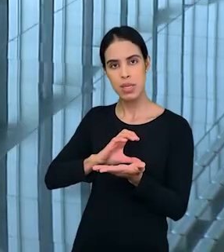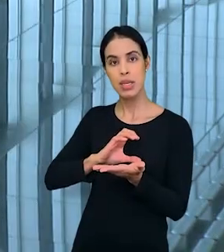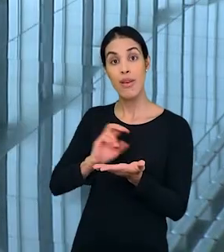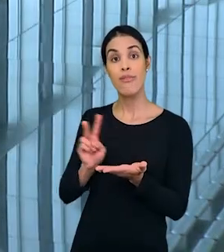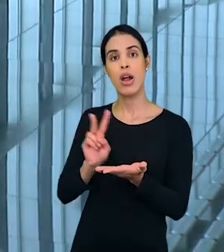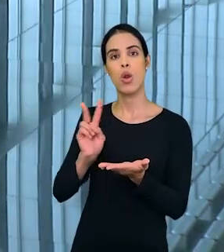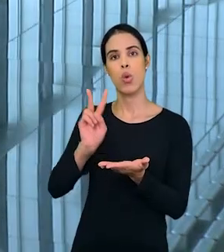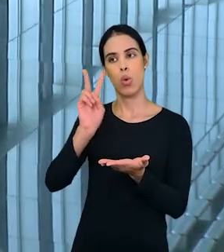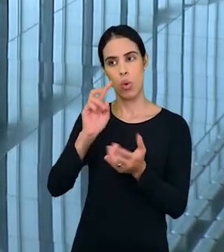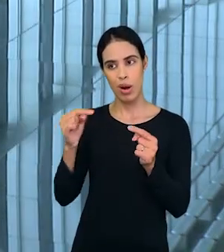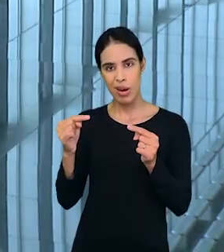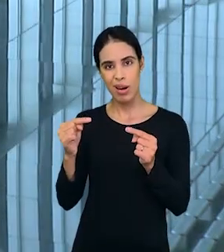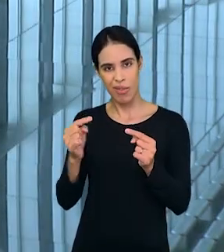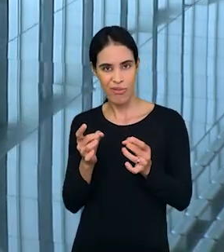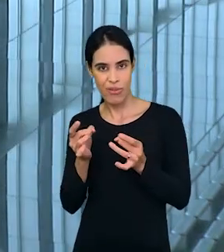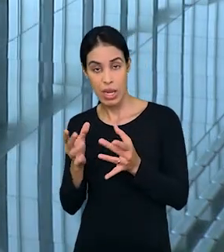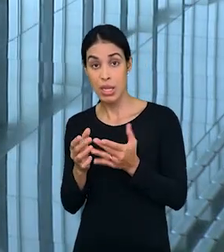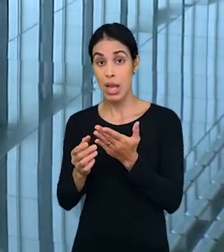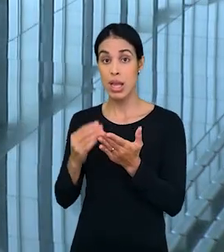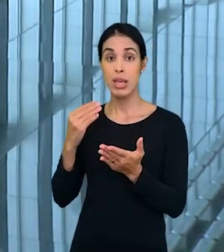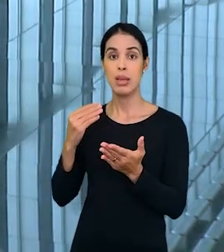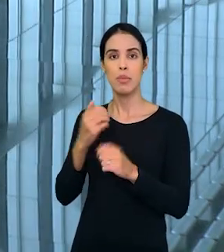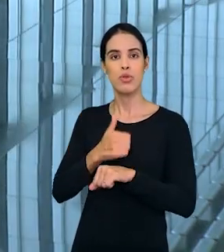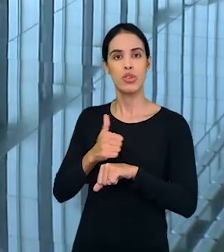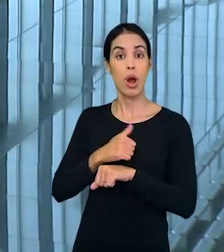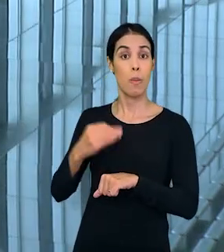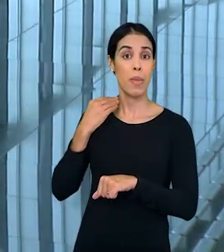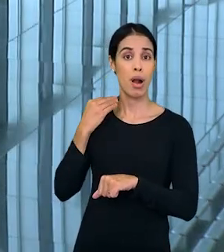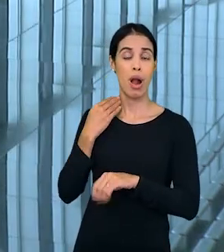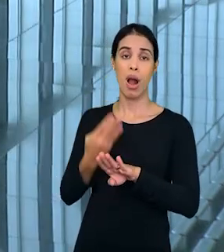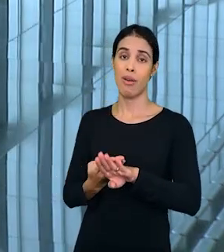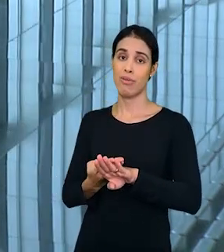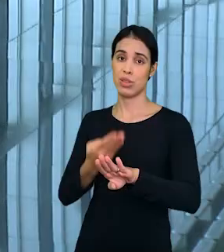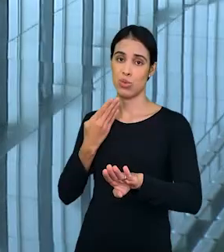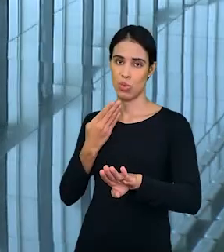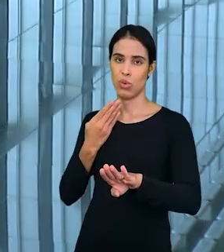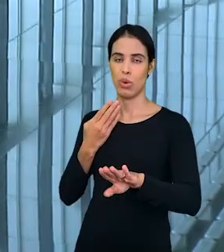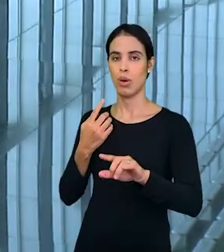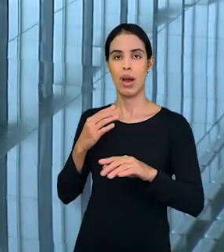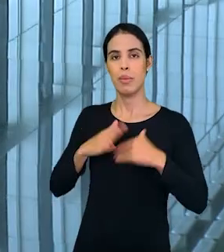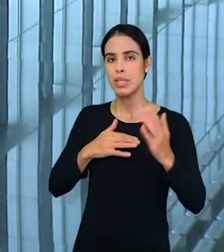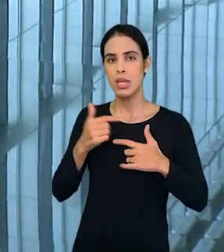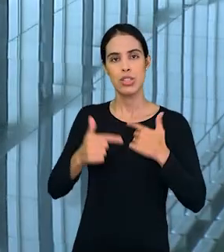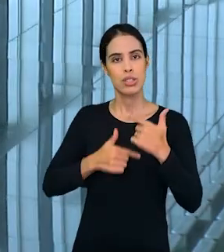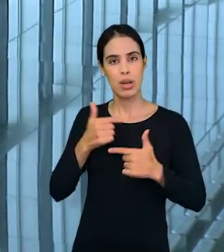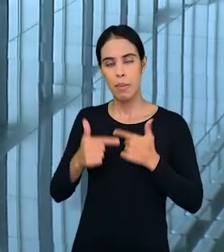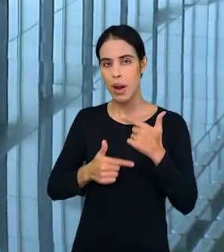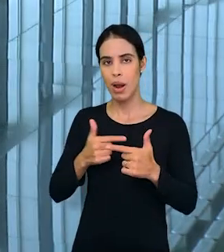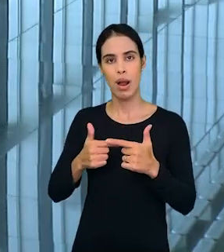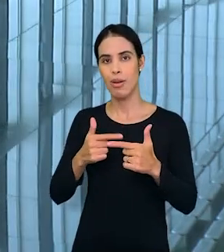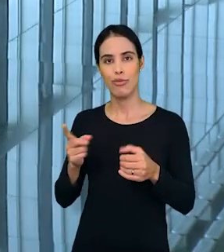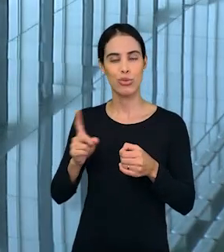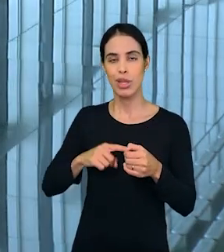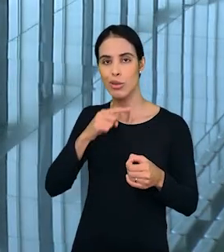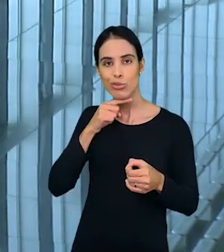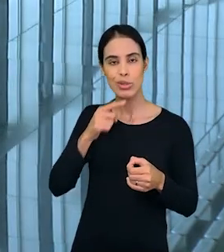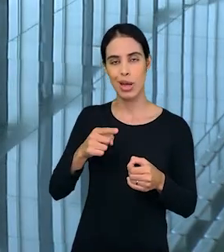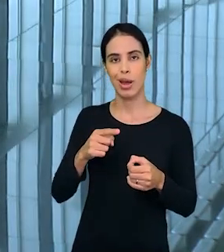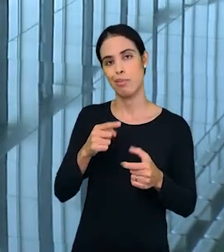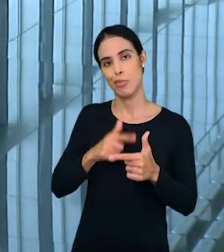gratificação correspondente, o bancário foi afastado por incapacidade permanente devido a problemas de